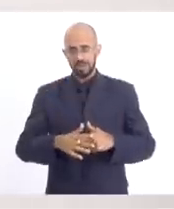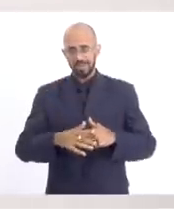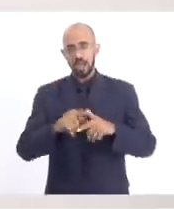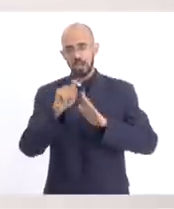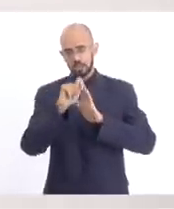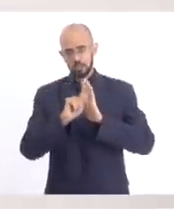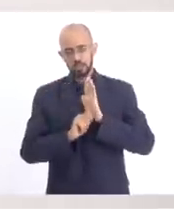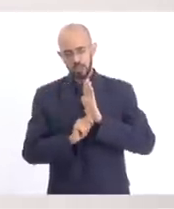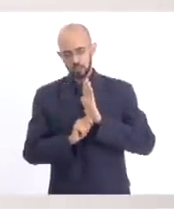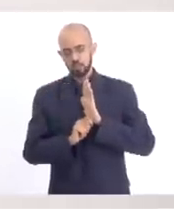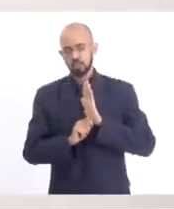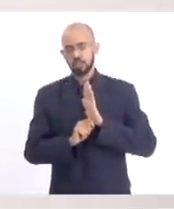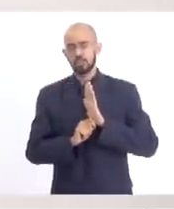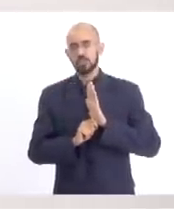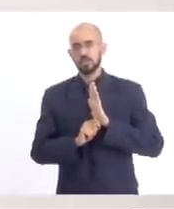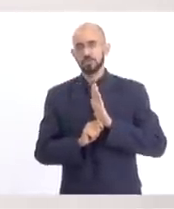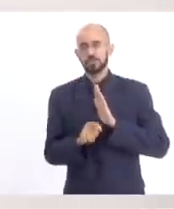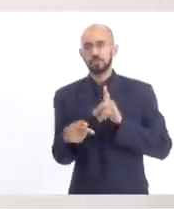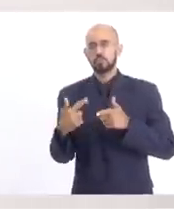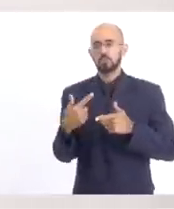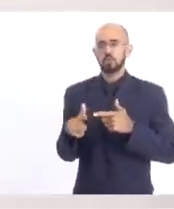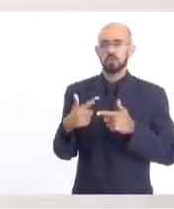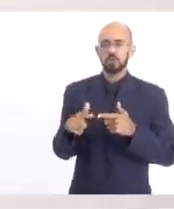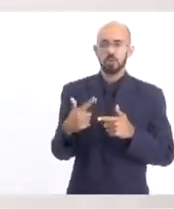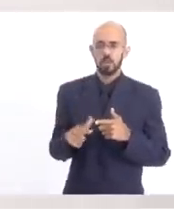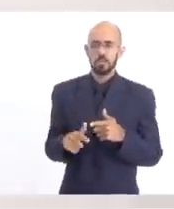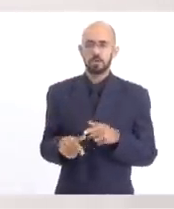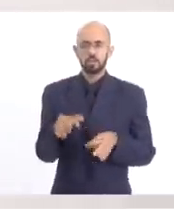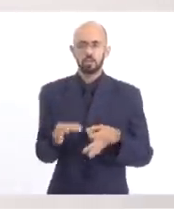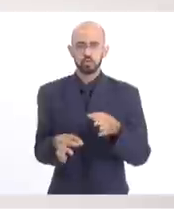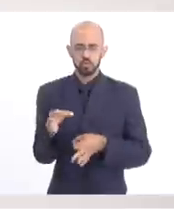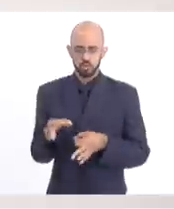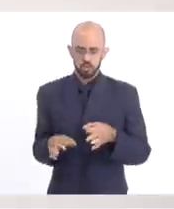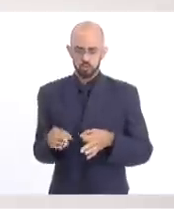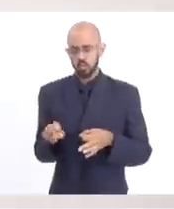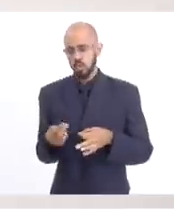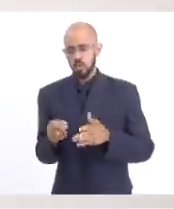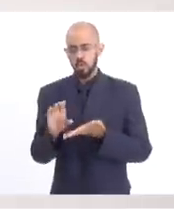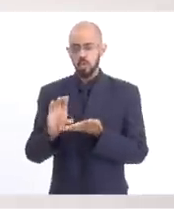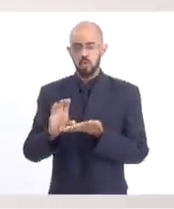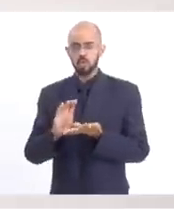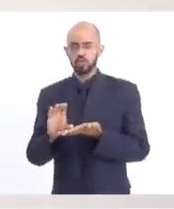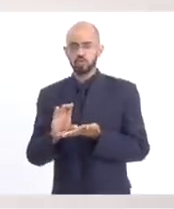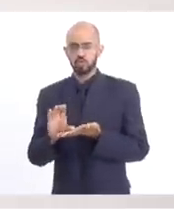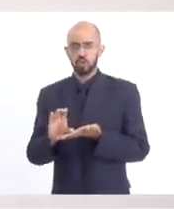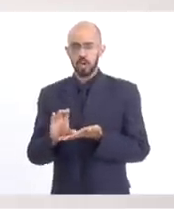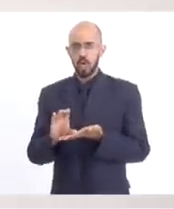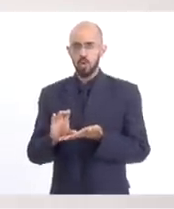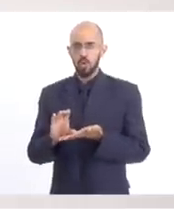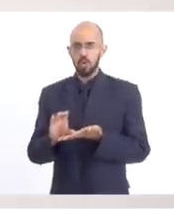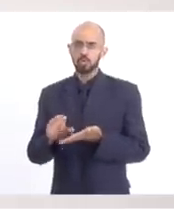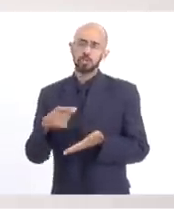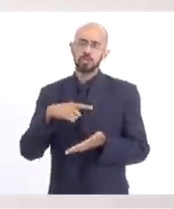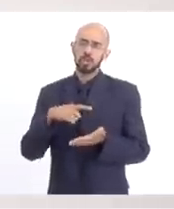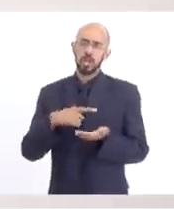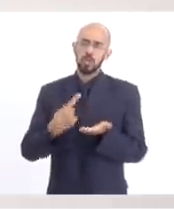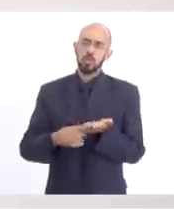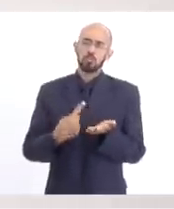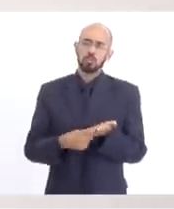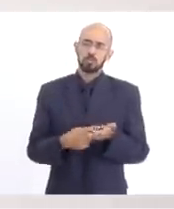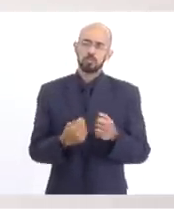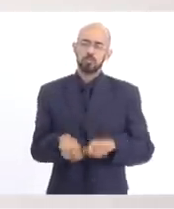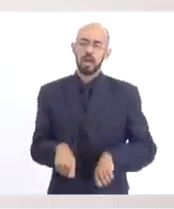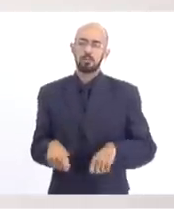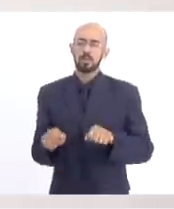texto, por uma questão de juridicidade, constitucionalidade, já temos um compromisso, podemos fazer uma legislação